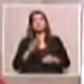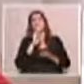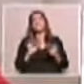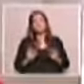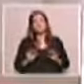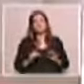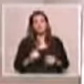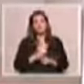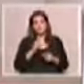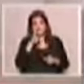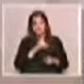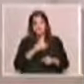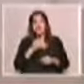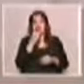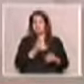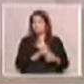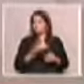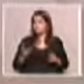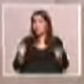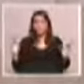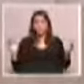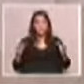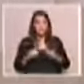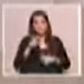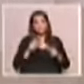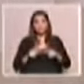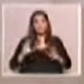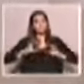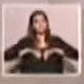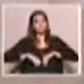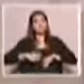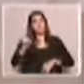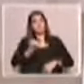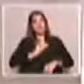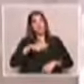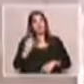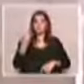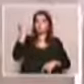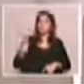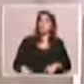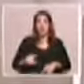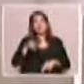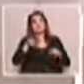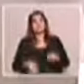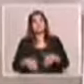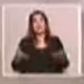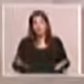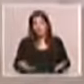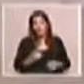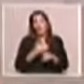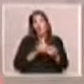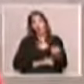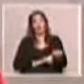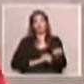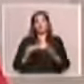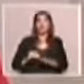reduzimos muito o leque dos alimentos às pessoas, elas deprimem, suicidam-se e depois são as mais magrinhas do cemitério, não é? Ou têm o colesterol